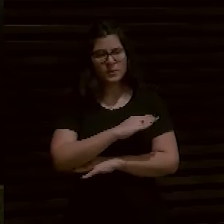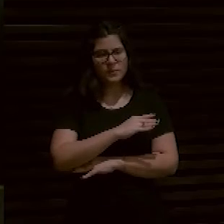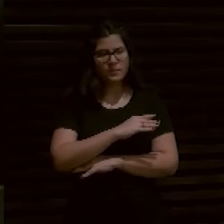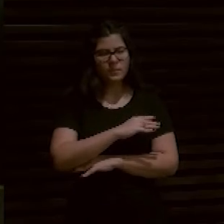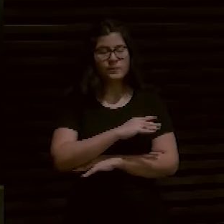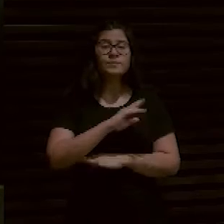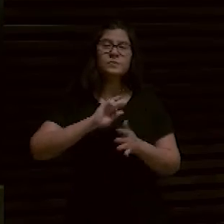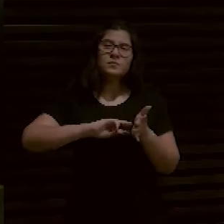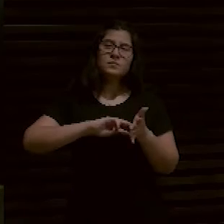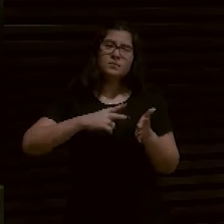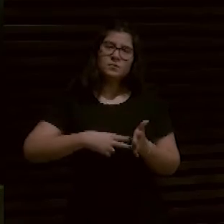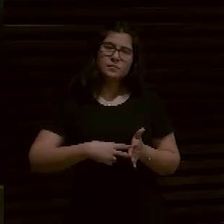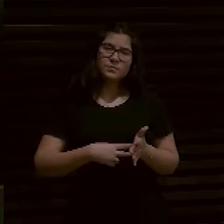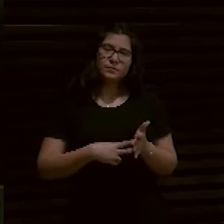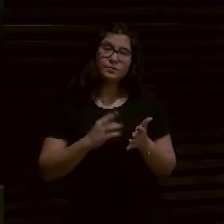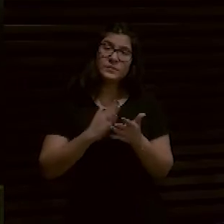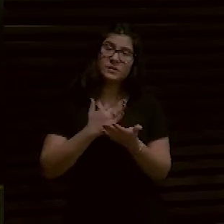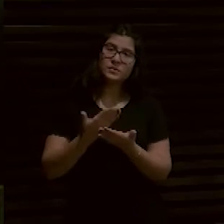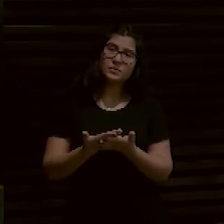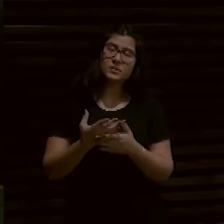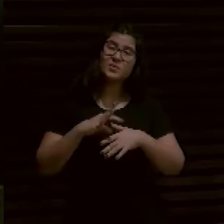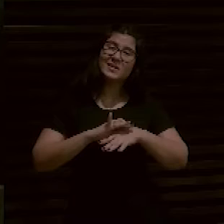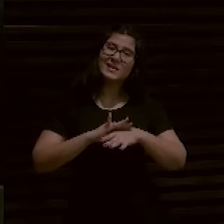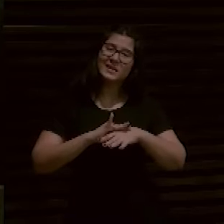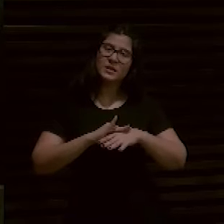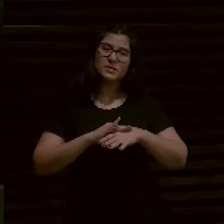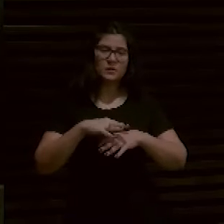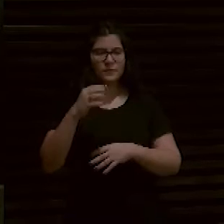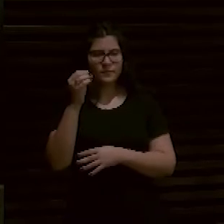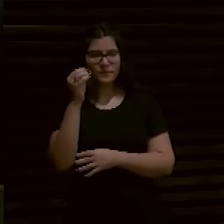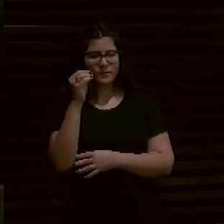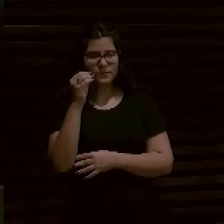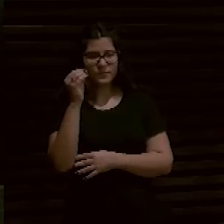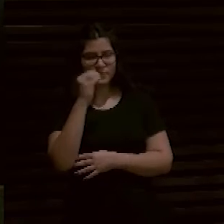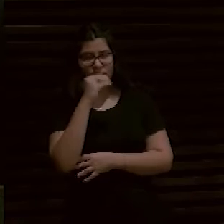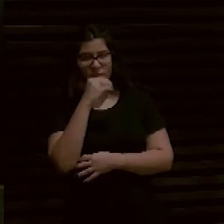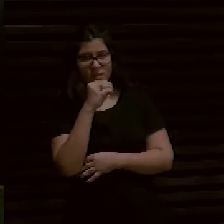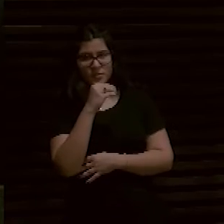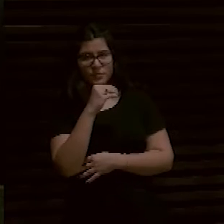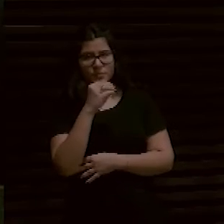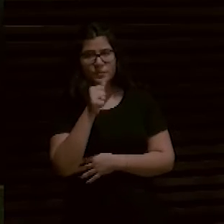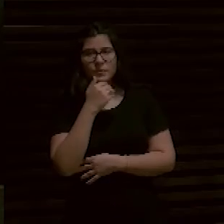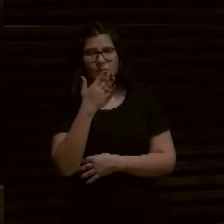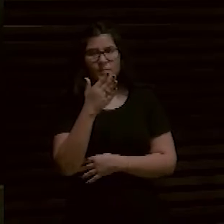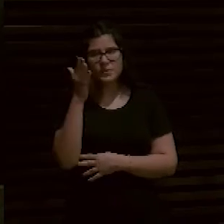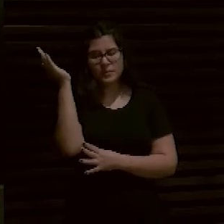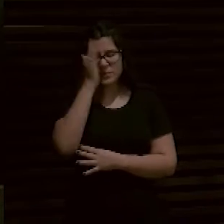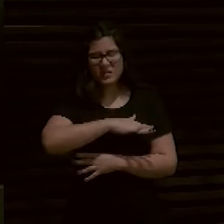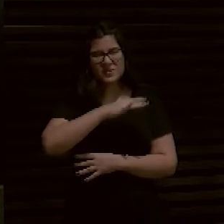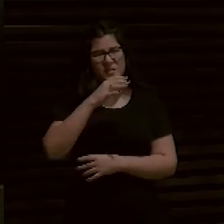bazar, em hebraico, significa carne, frágil. Maldito o homem que pensa